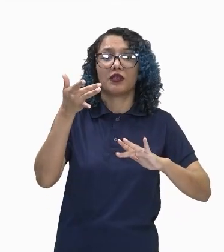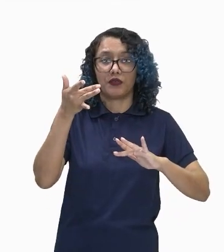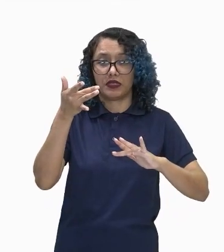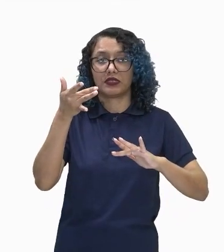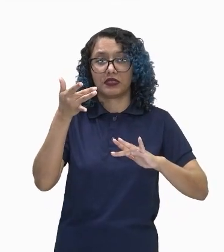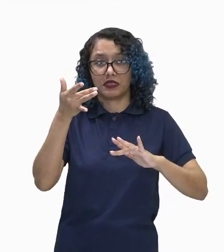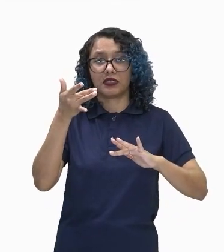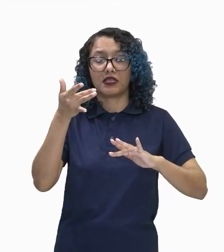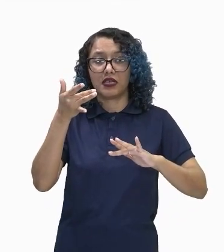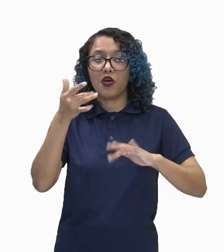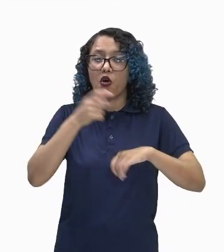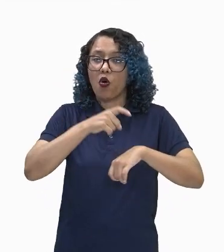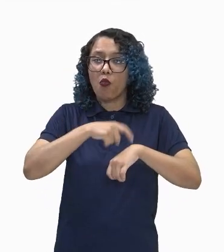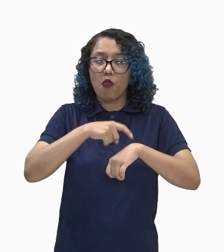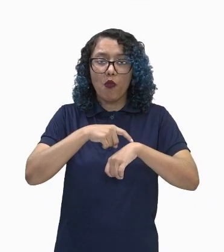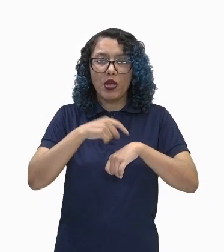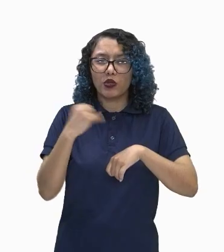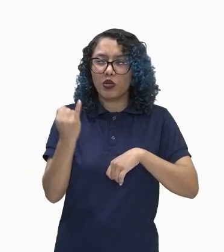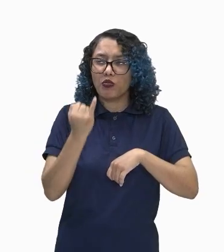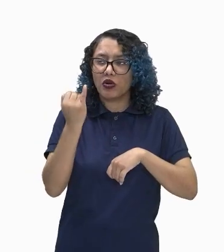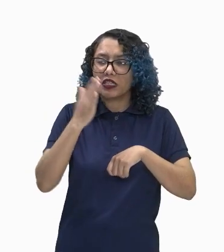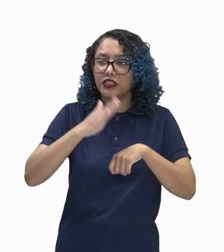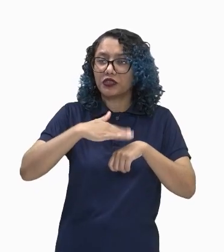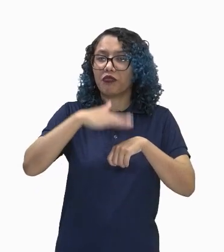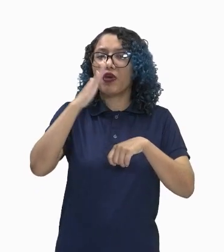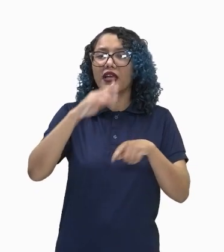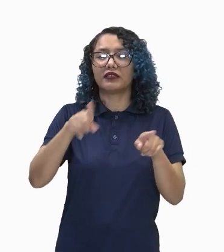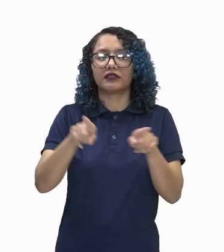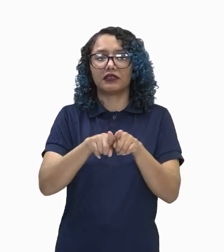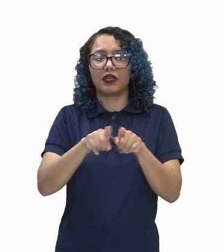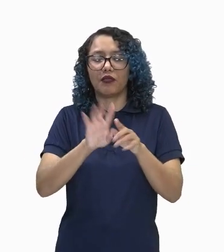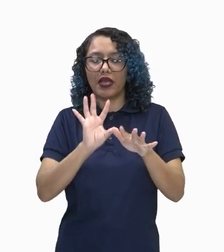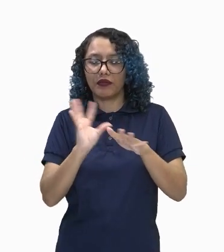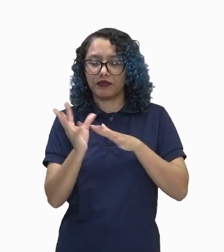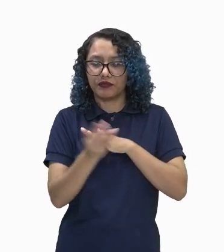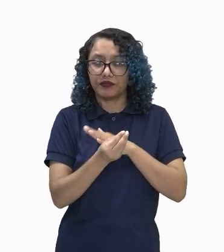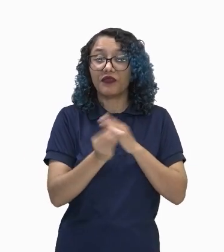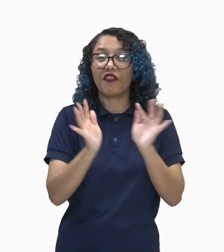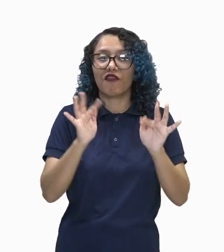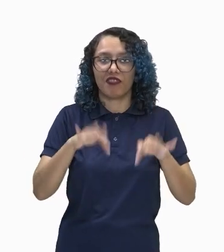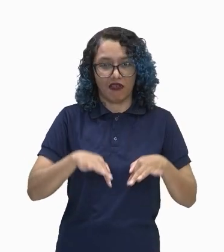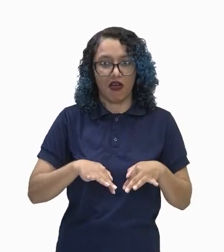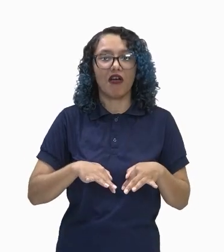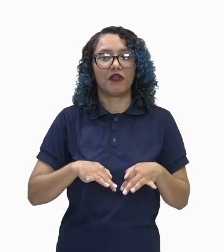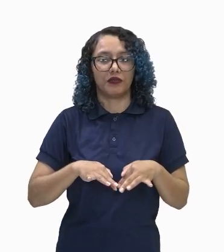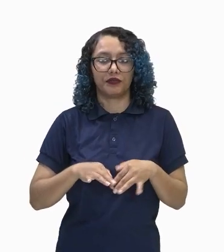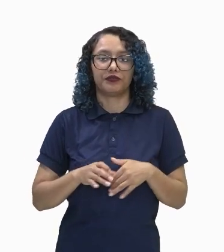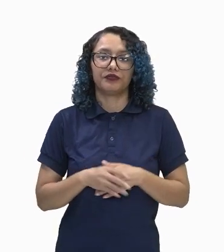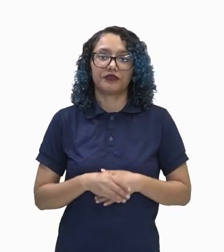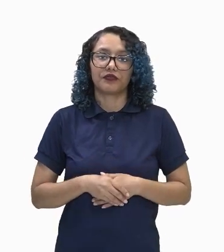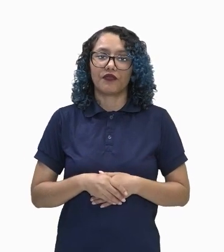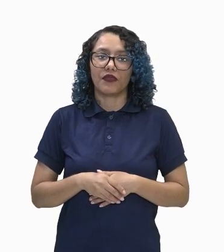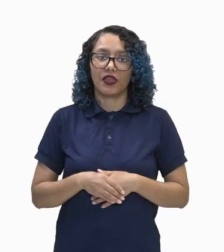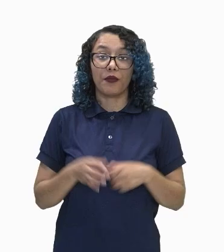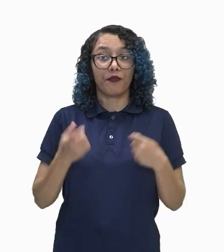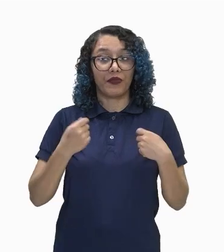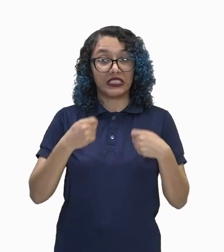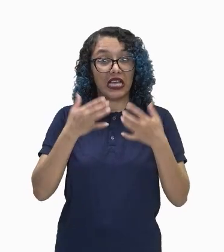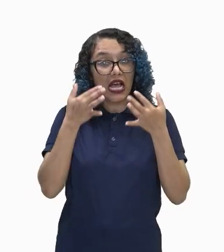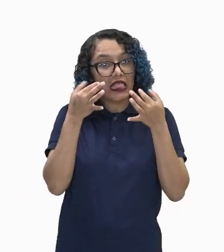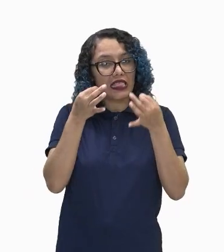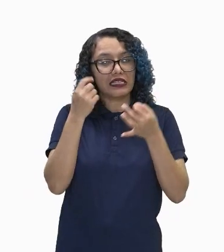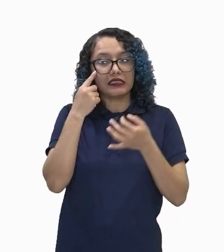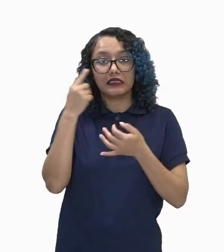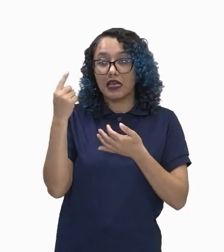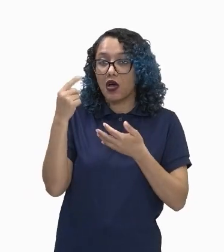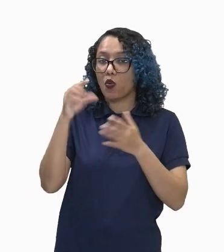mais emocionante da narrativa, e tem o desfecho, que é o final propriamente dito, né? Então temos que estar ligado a estes conceitos,